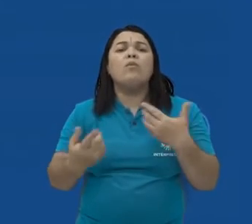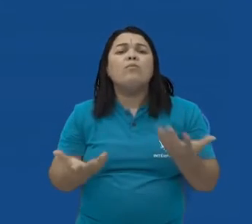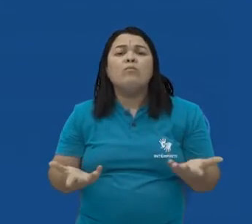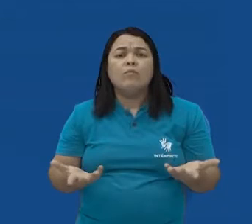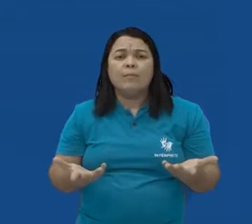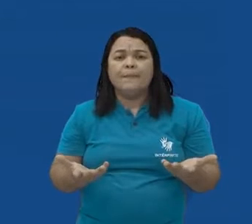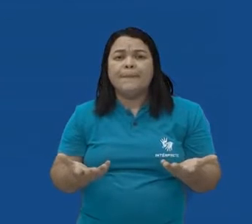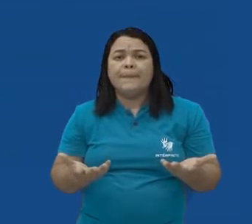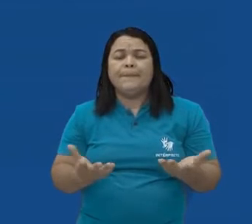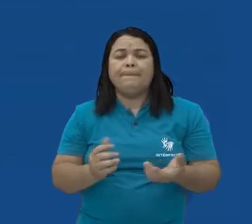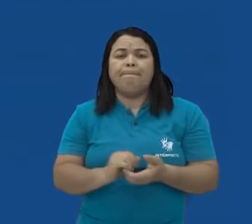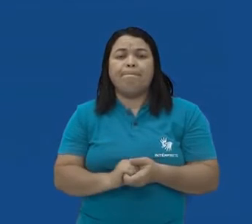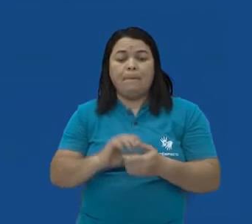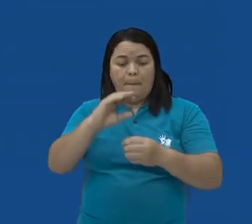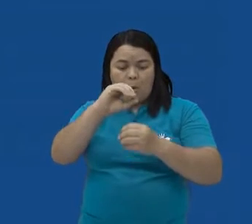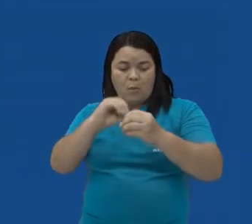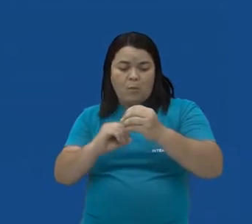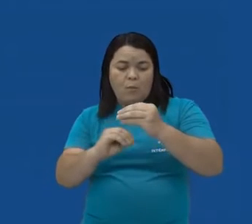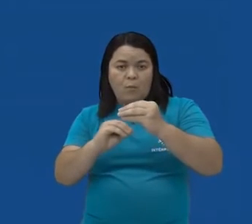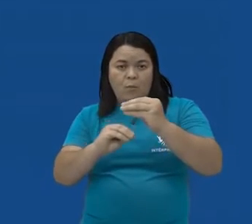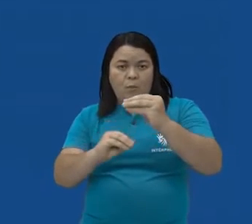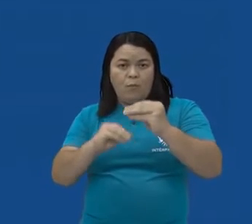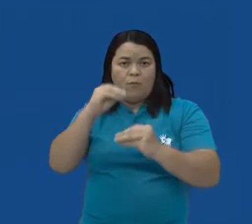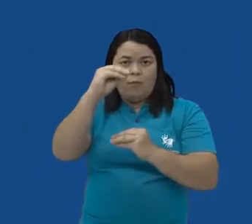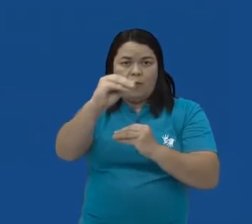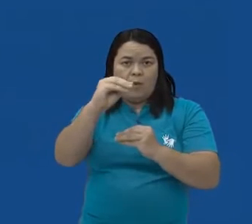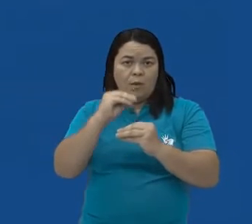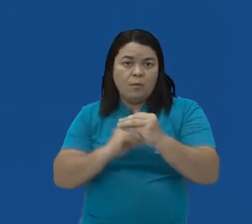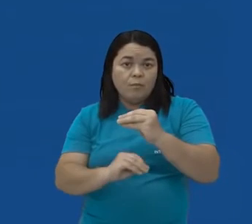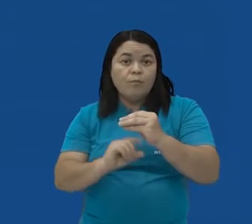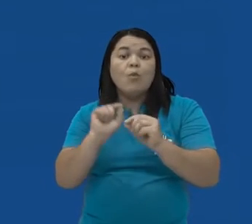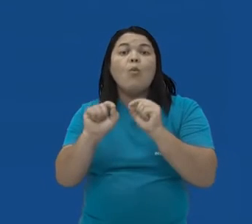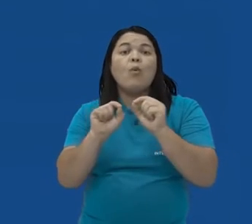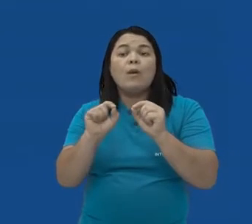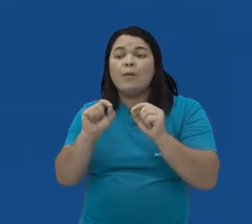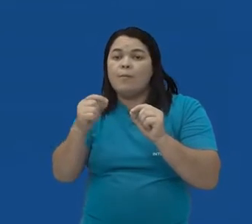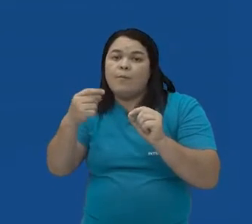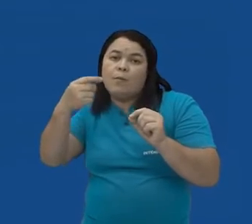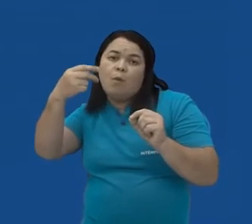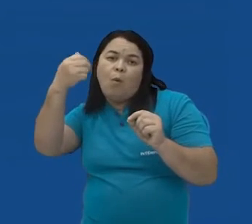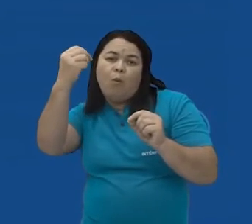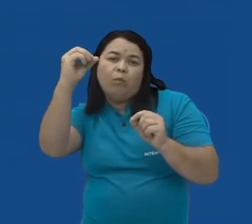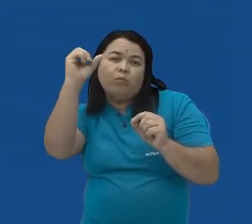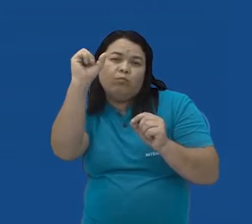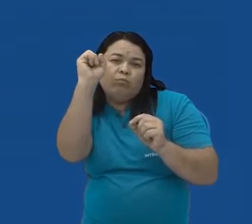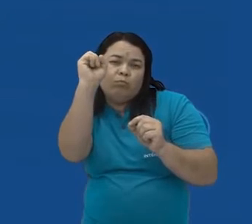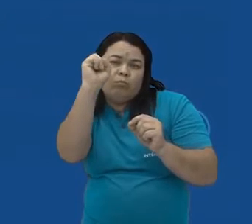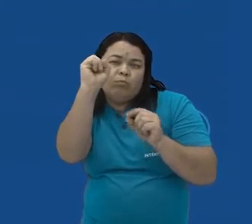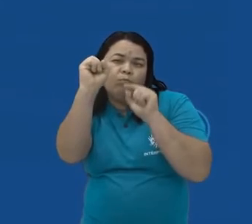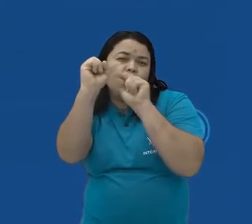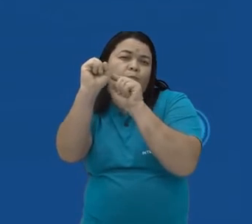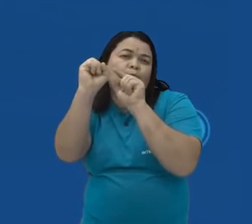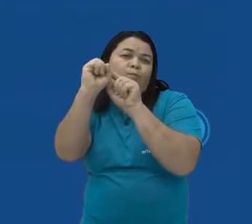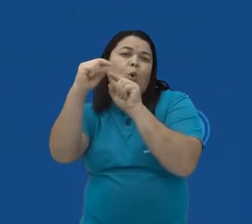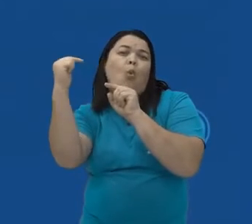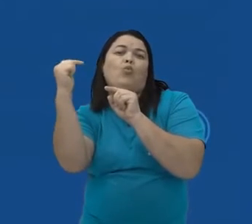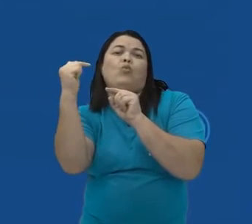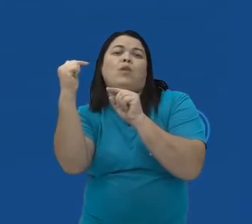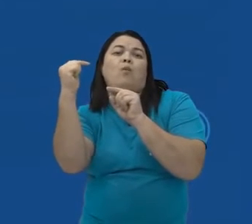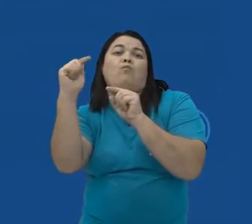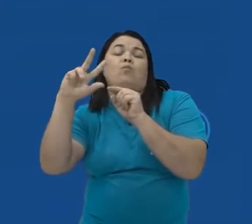você faz o inverso dessa fração, o próximo passo é justamente trocar o sinal